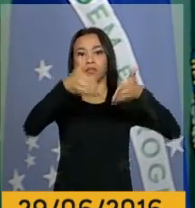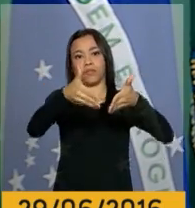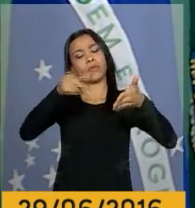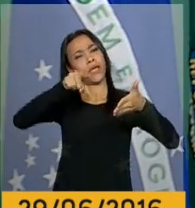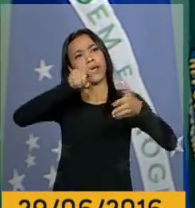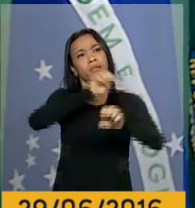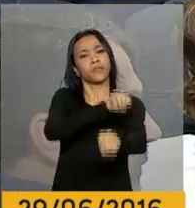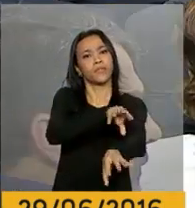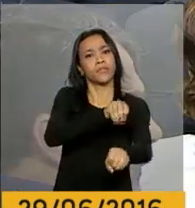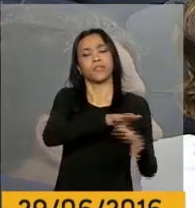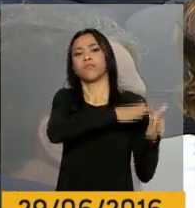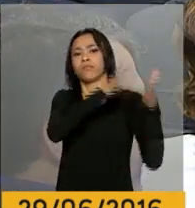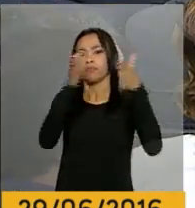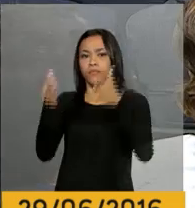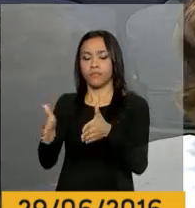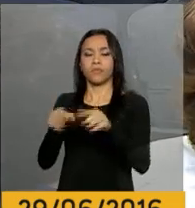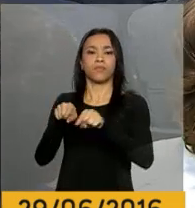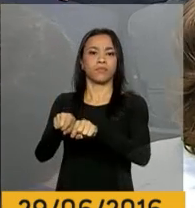da educação e o tema,